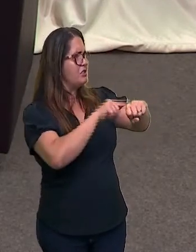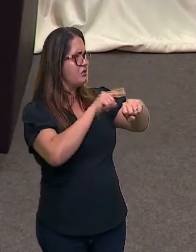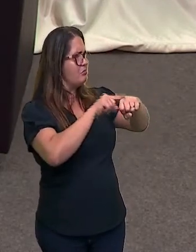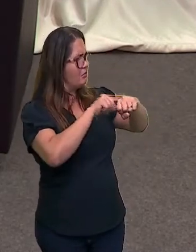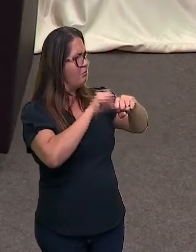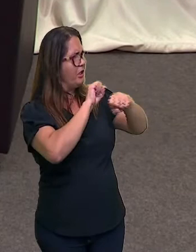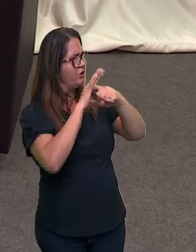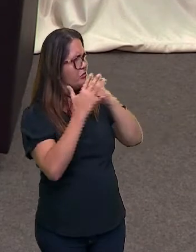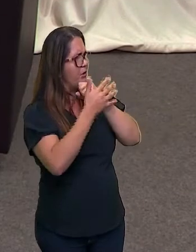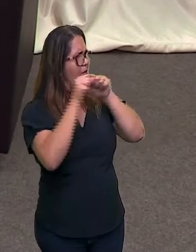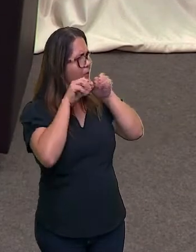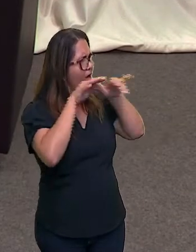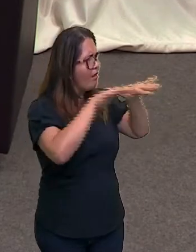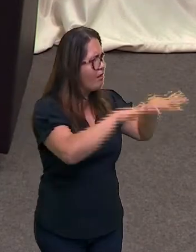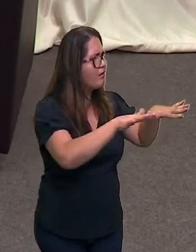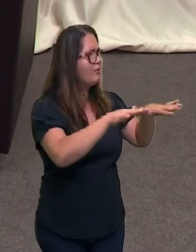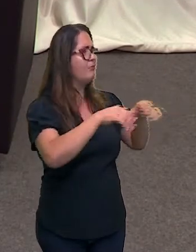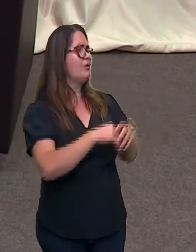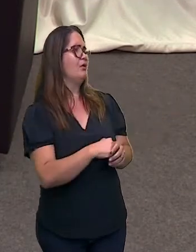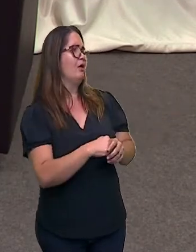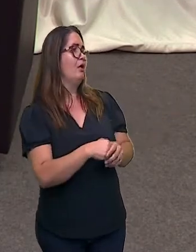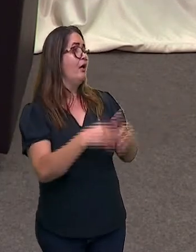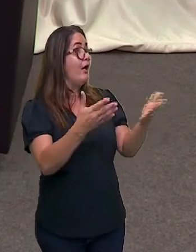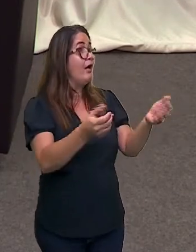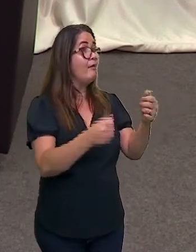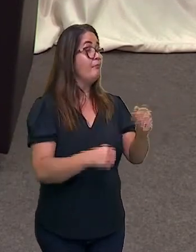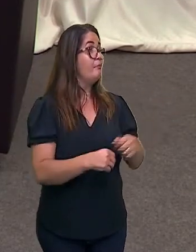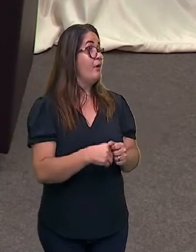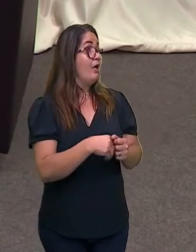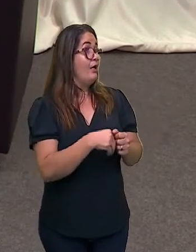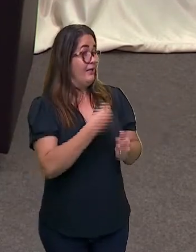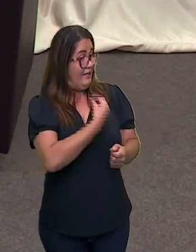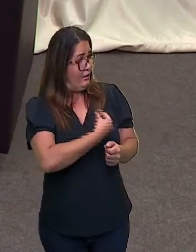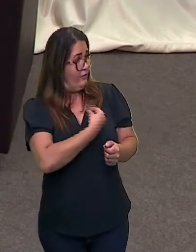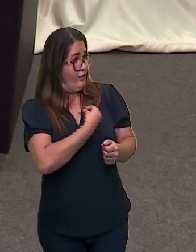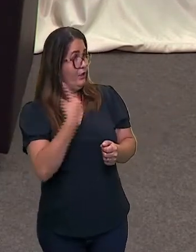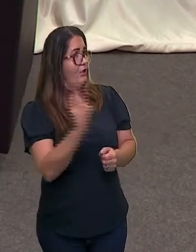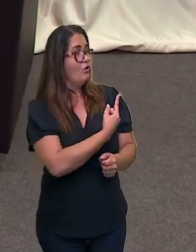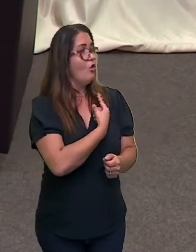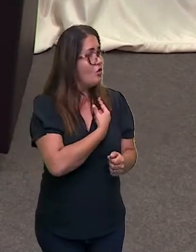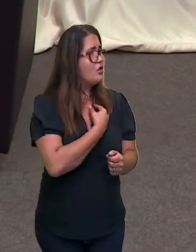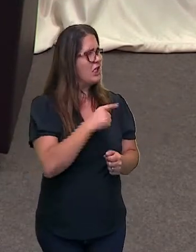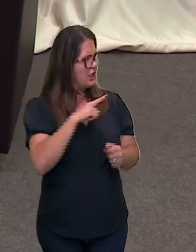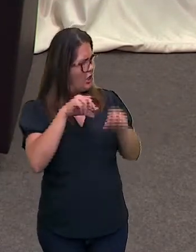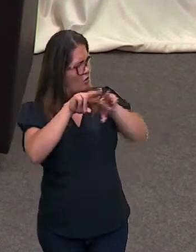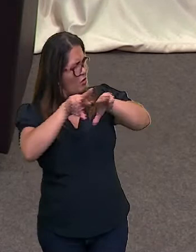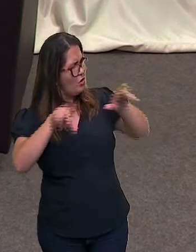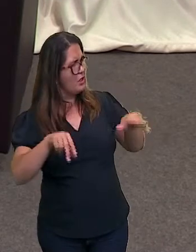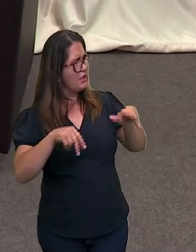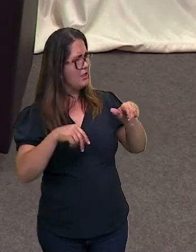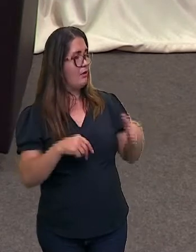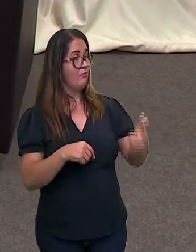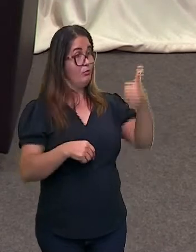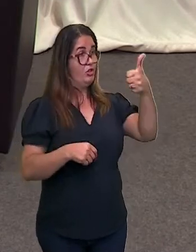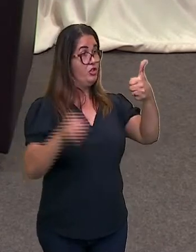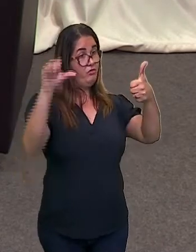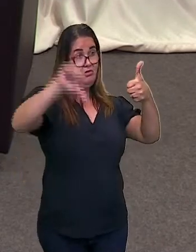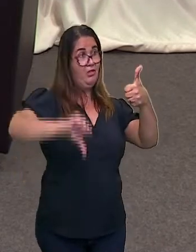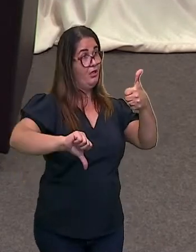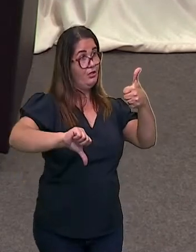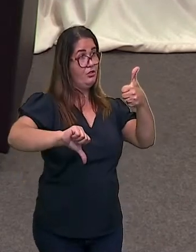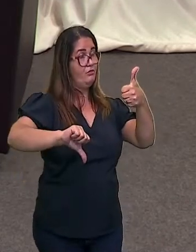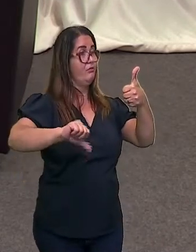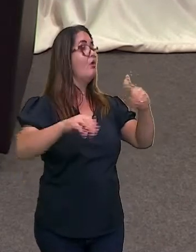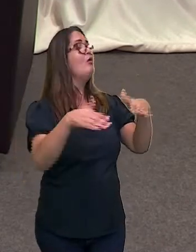que nos acontece, seja positivo ou negativo, nós temos um aprendizado, certo? Então, qual que foi o